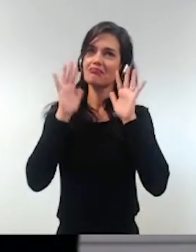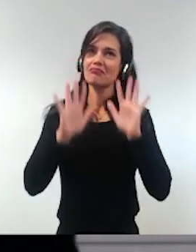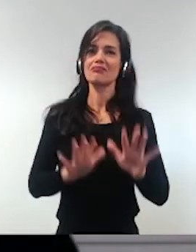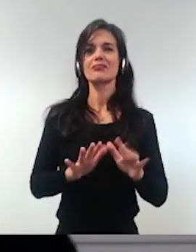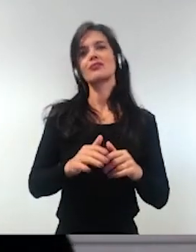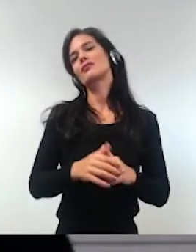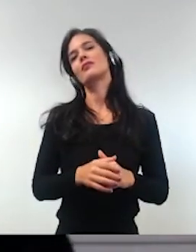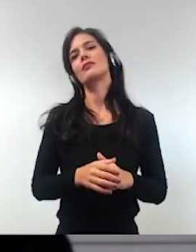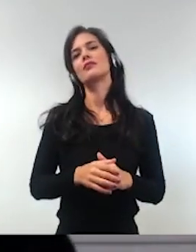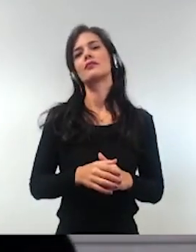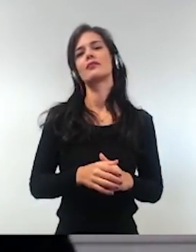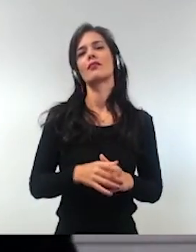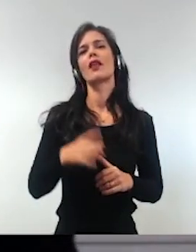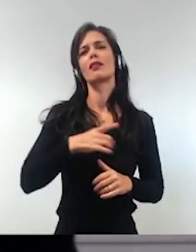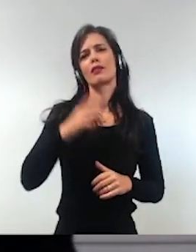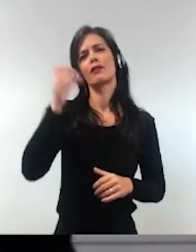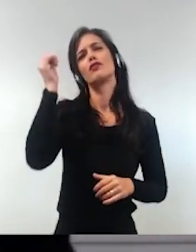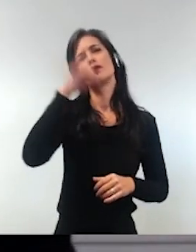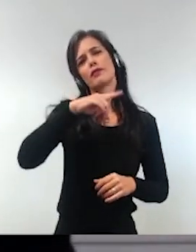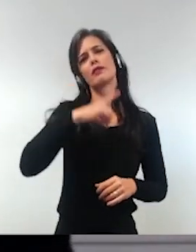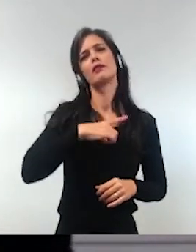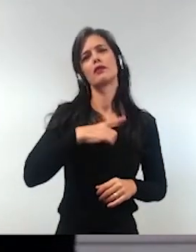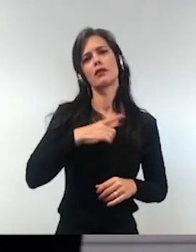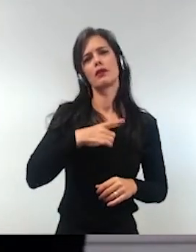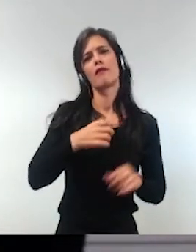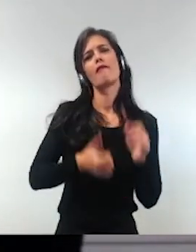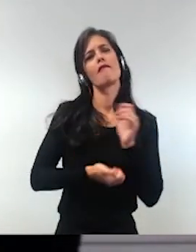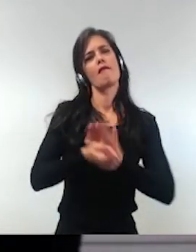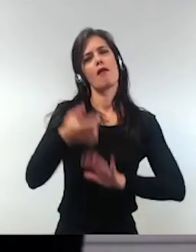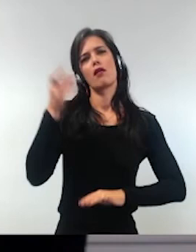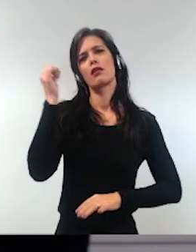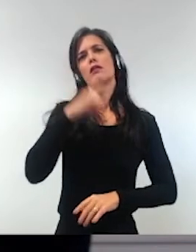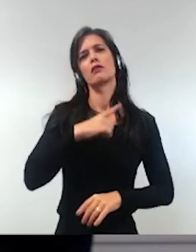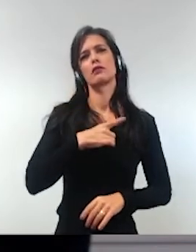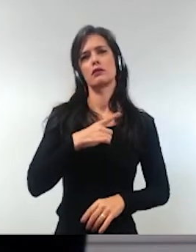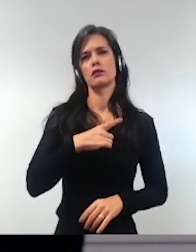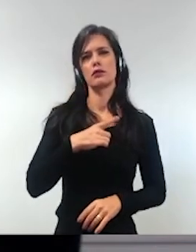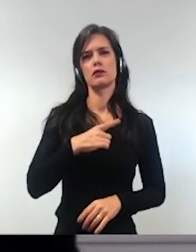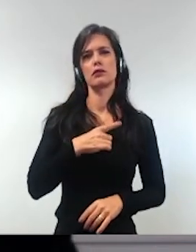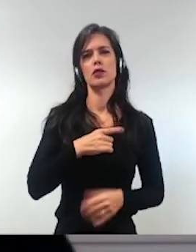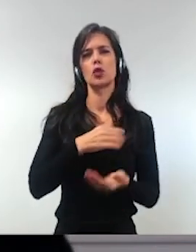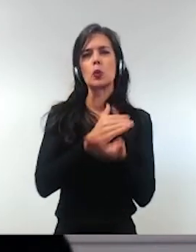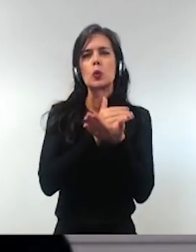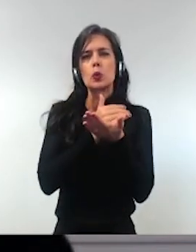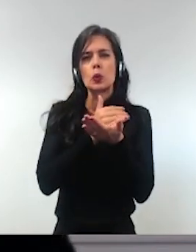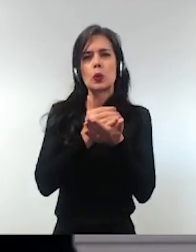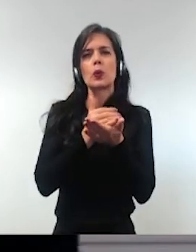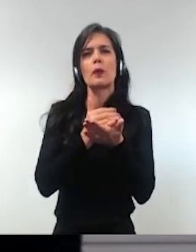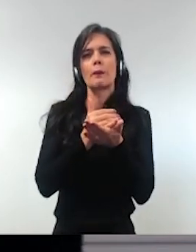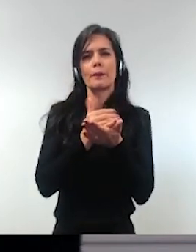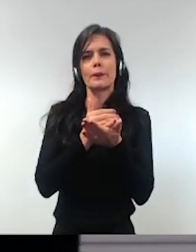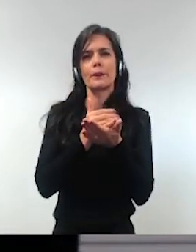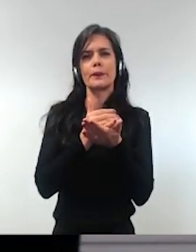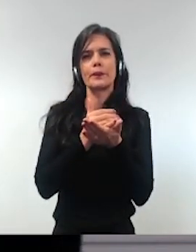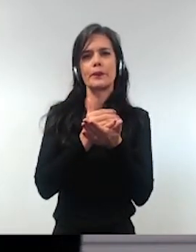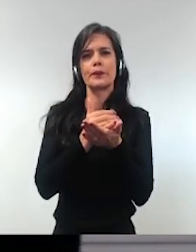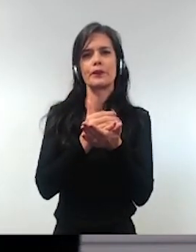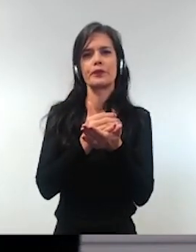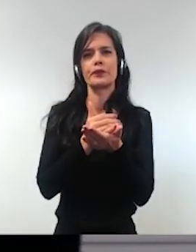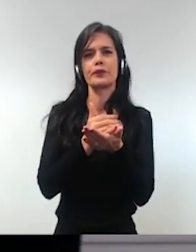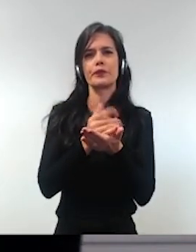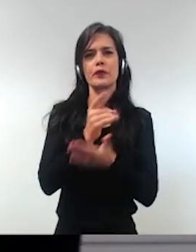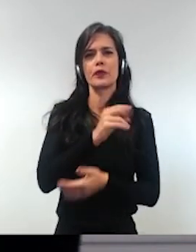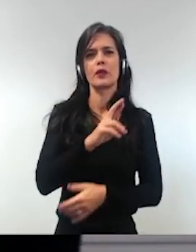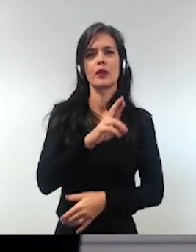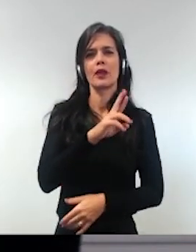Houve dificuldades, claro, muitas dificuldades. Eu me lembro também no começo, e as doutoras